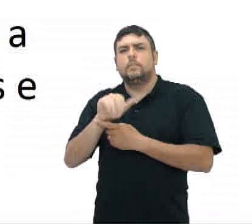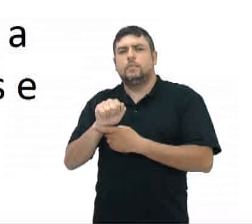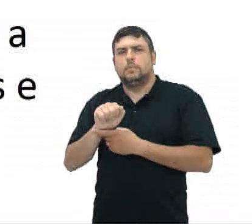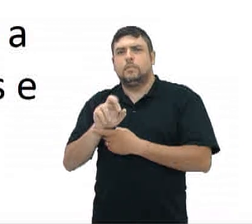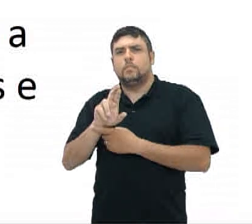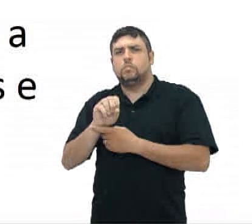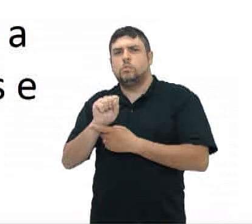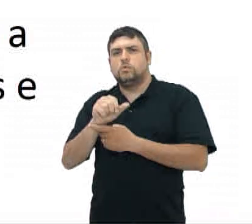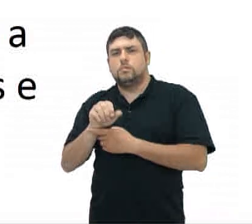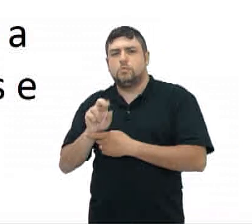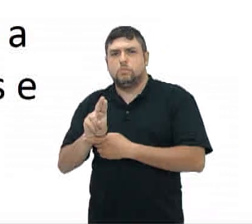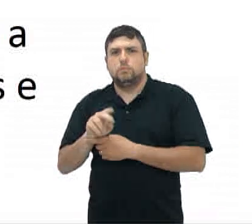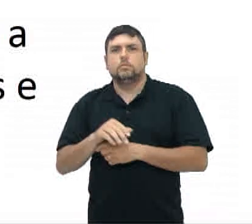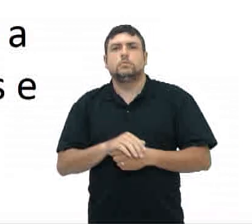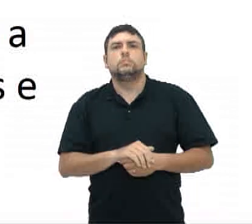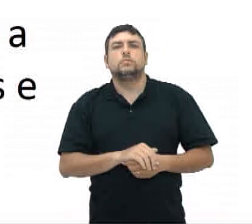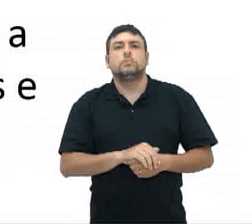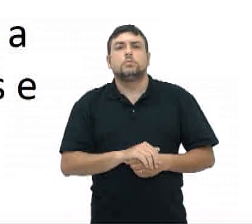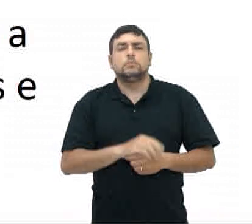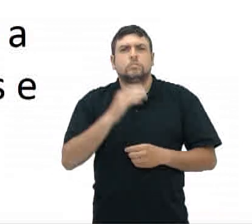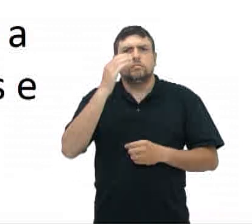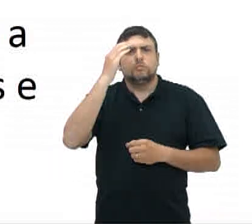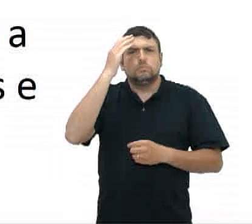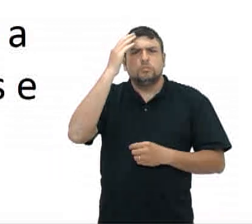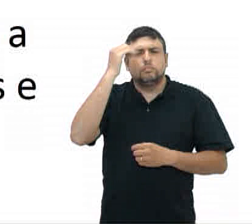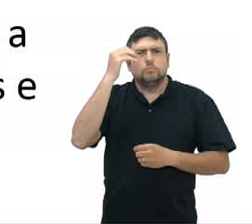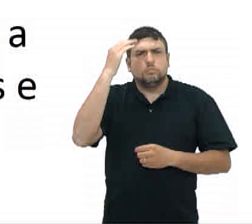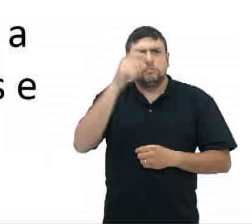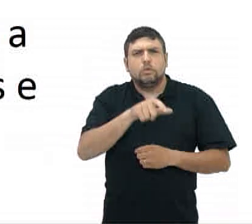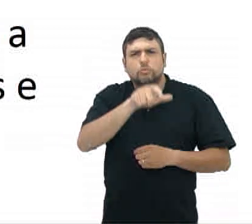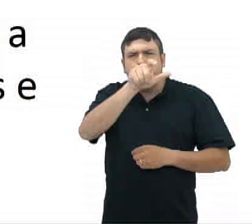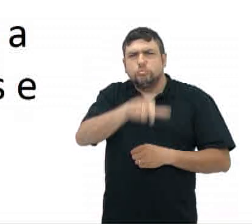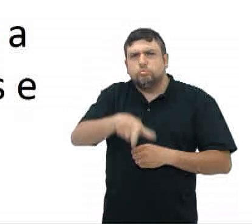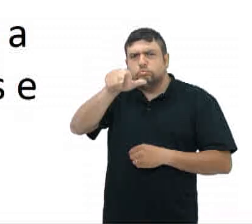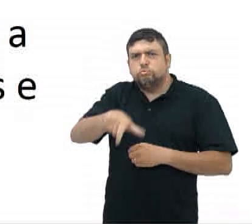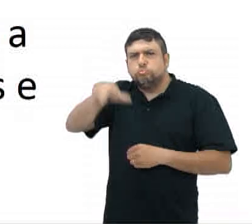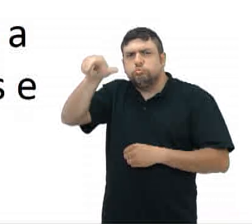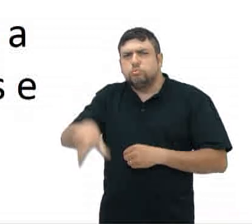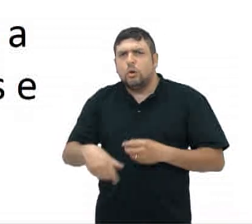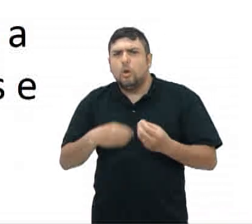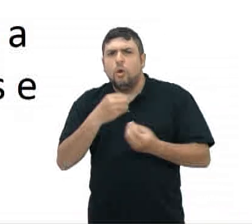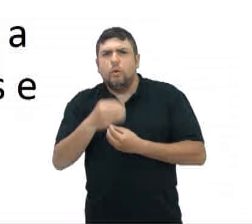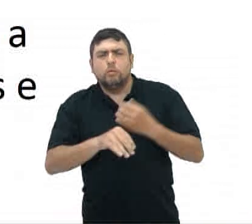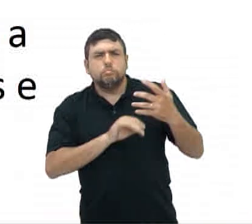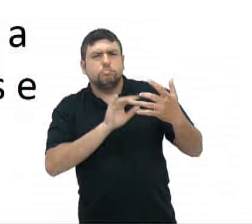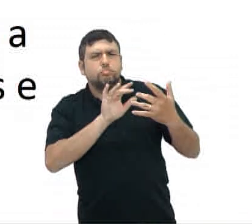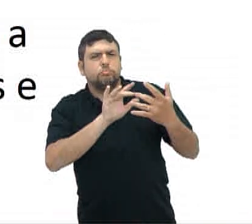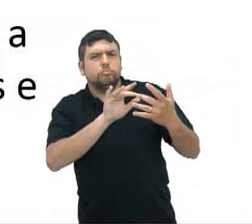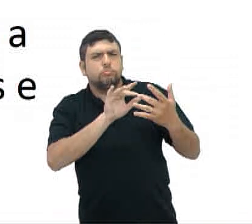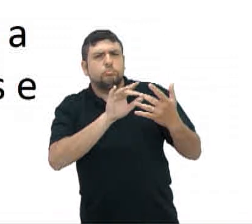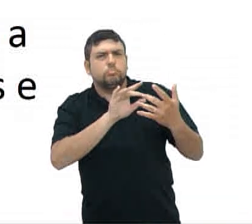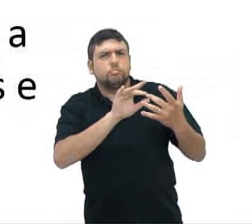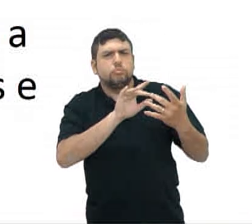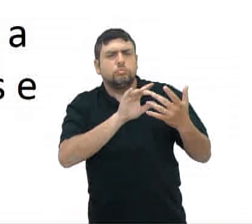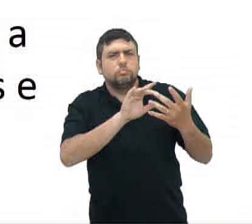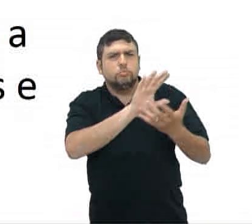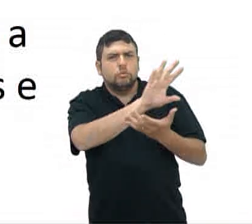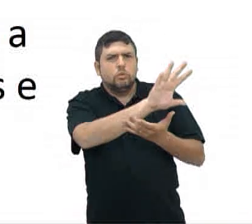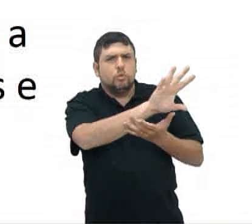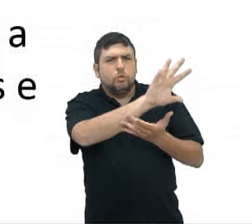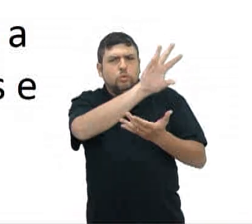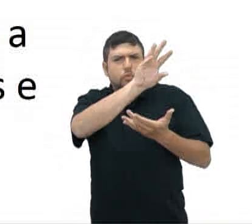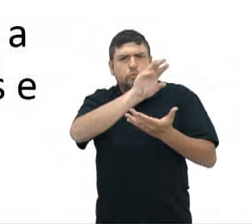a inclinação dos artistas para se conectar com seu entorno e, de alguma maneira, trazer na sua obra uma